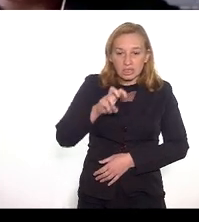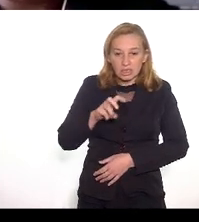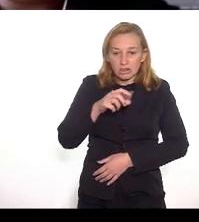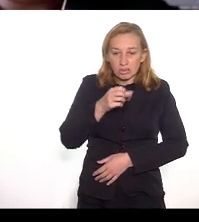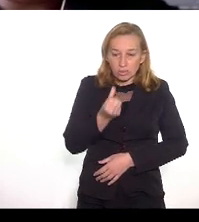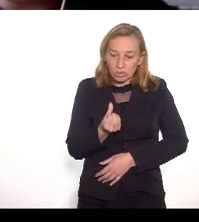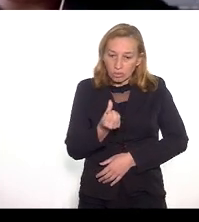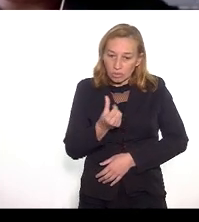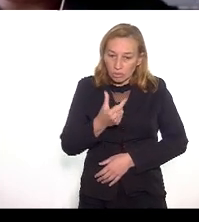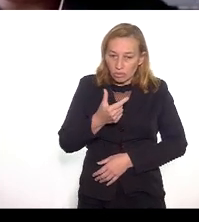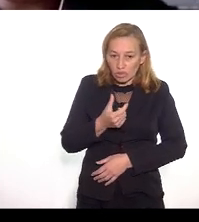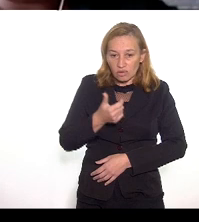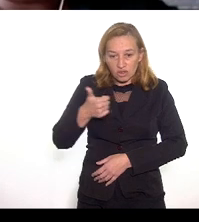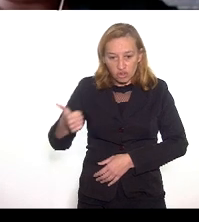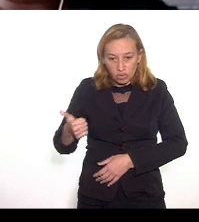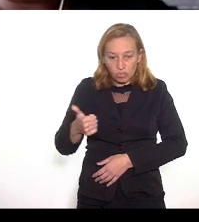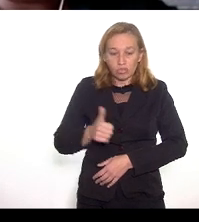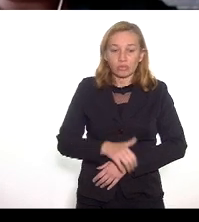3526/2021.